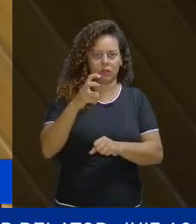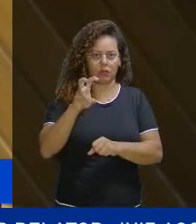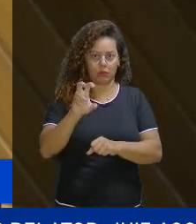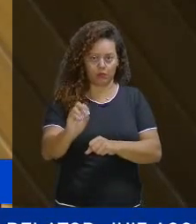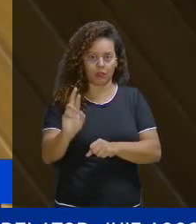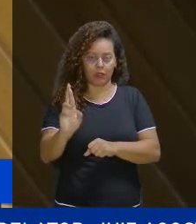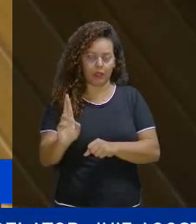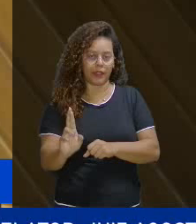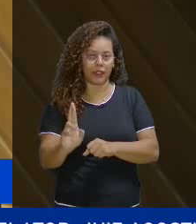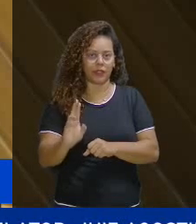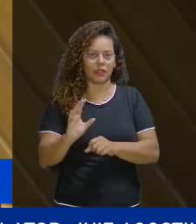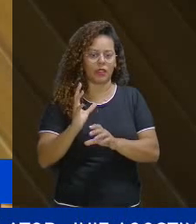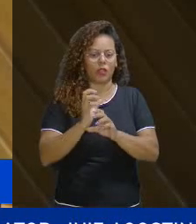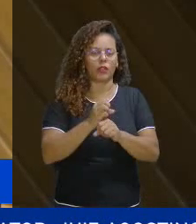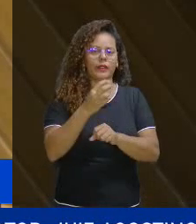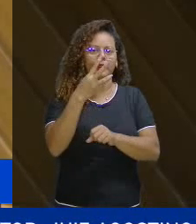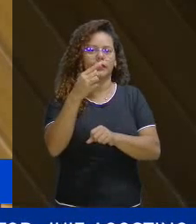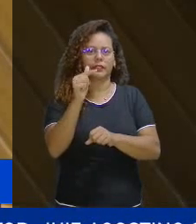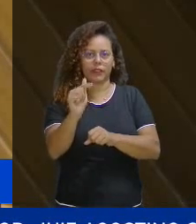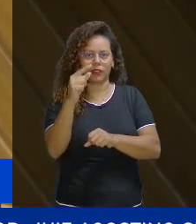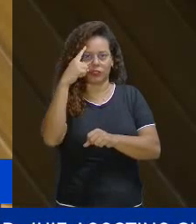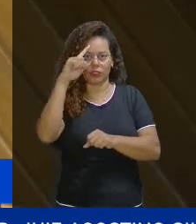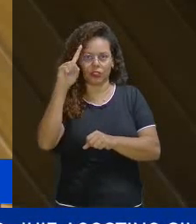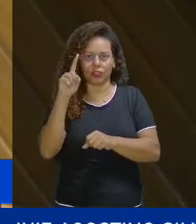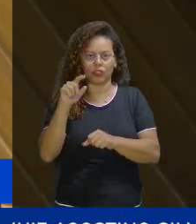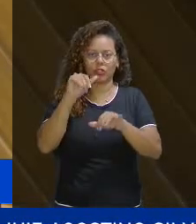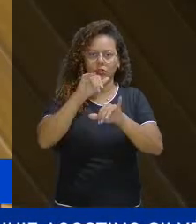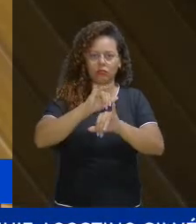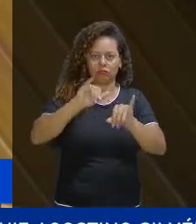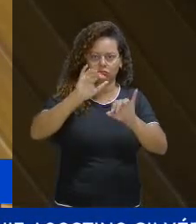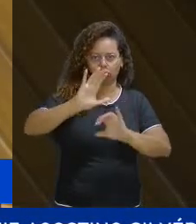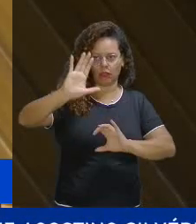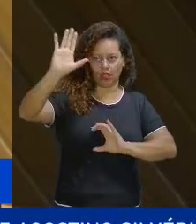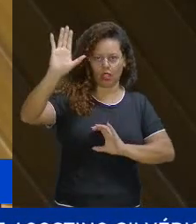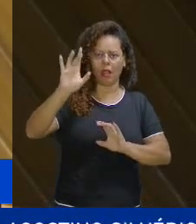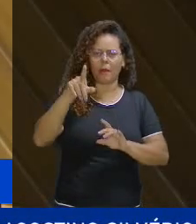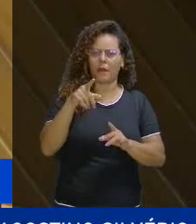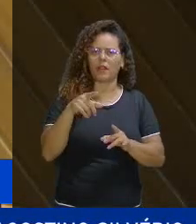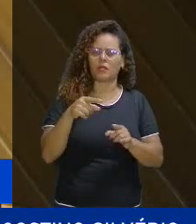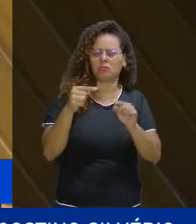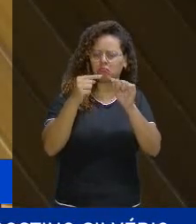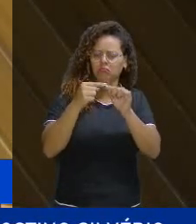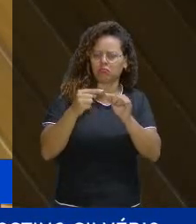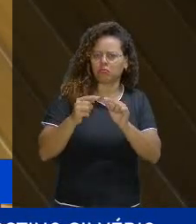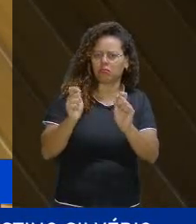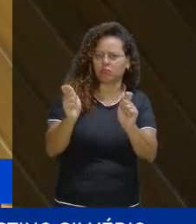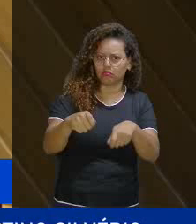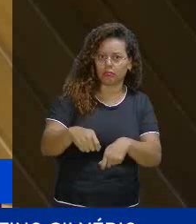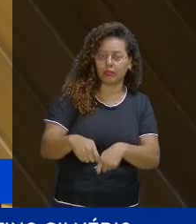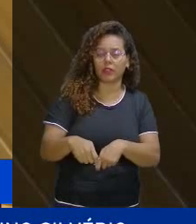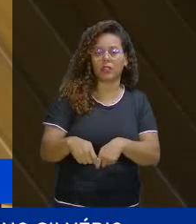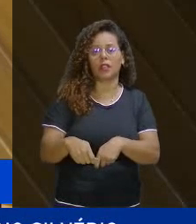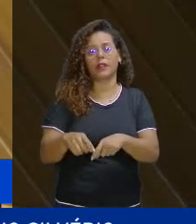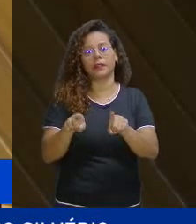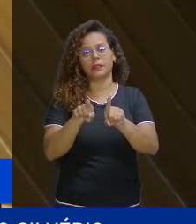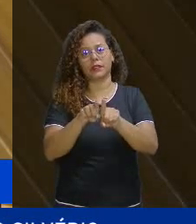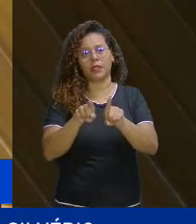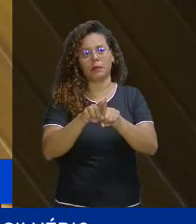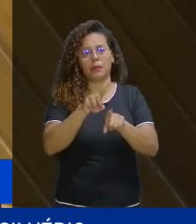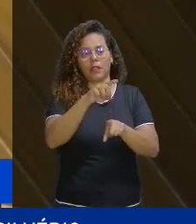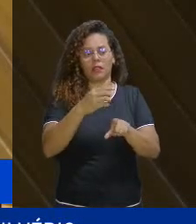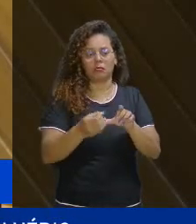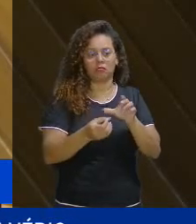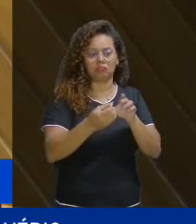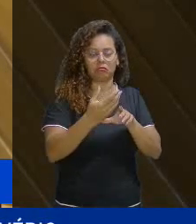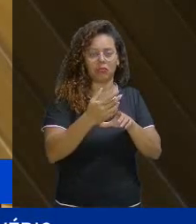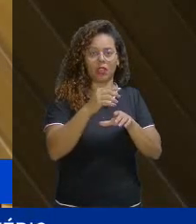2.450 para 37 dias de campanha não se mostra desarrazoada ou antieconômica, mormente para a realidade